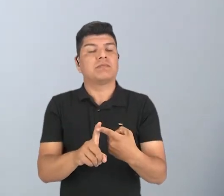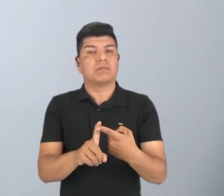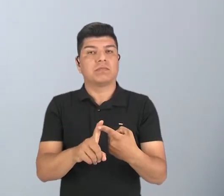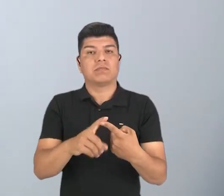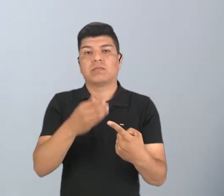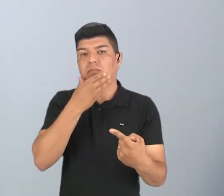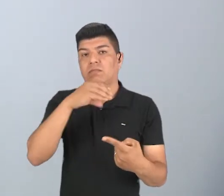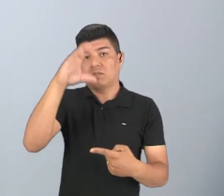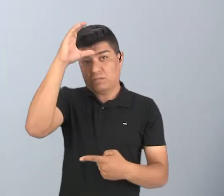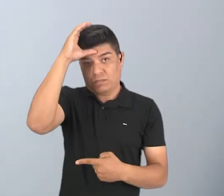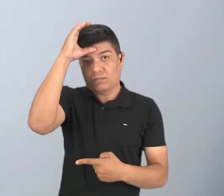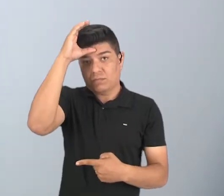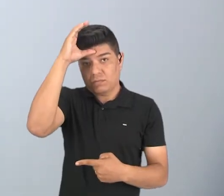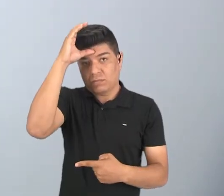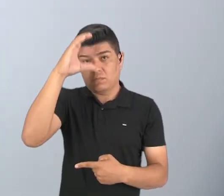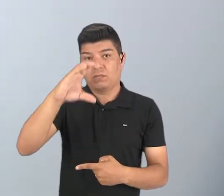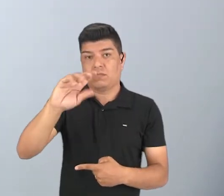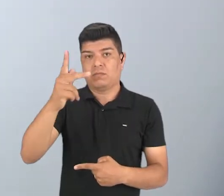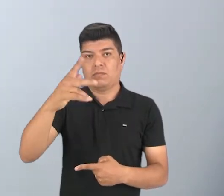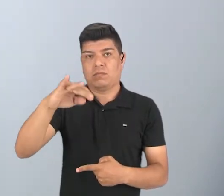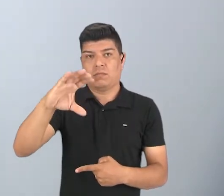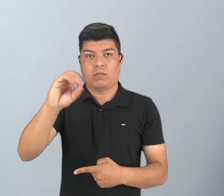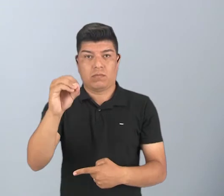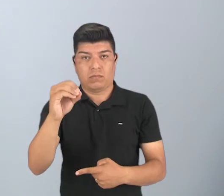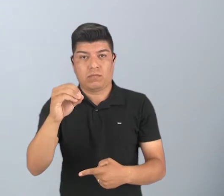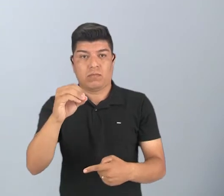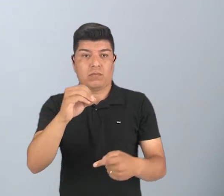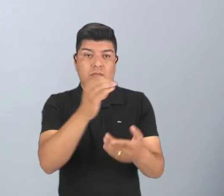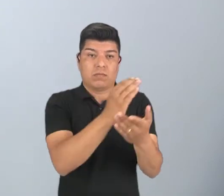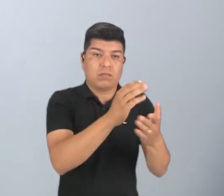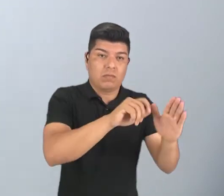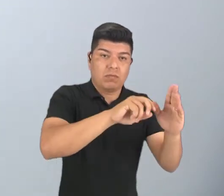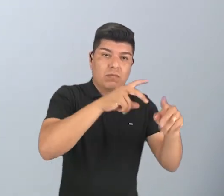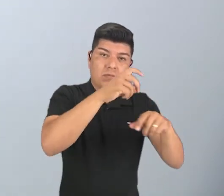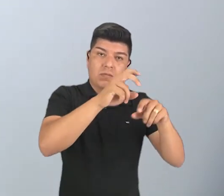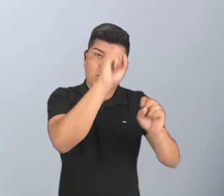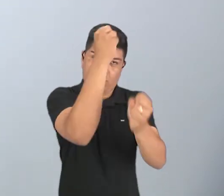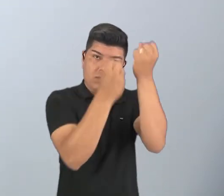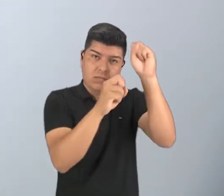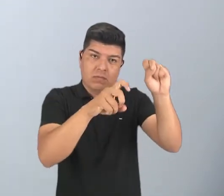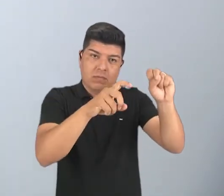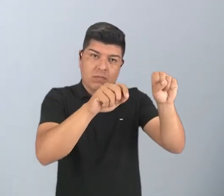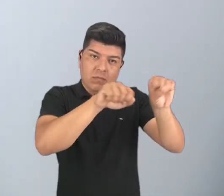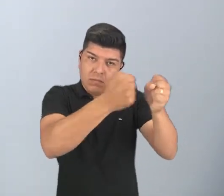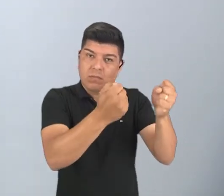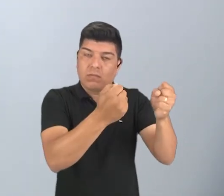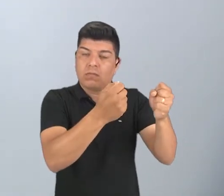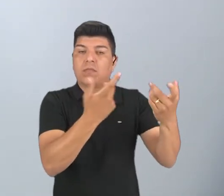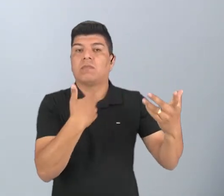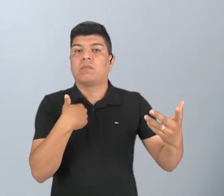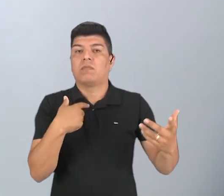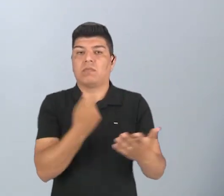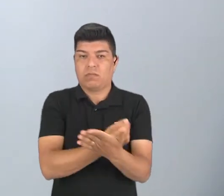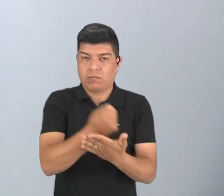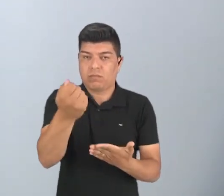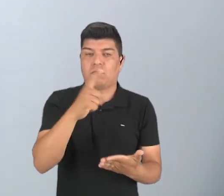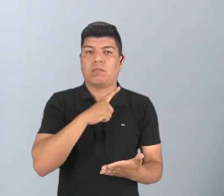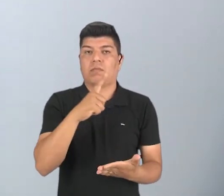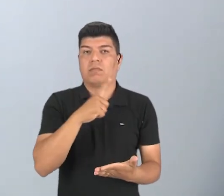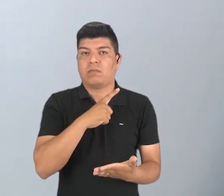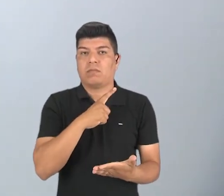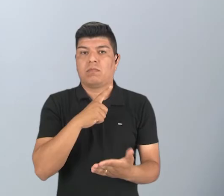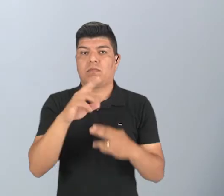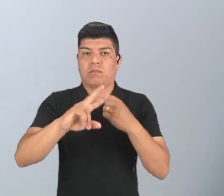o tio Chico chega e desliga o motor da roda gigante. Então, eu tenho uma ação, eu tenho